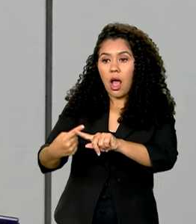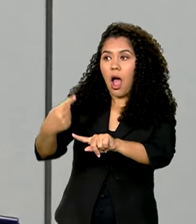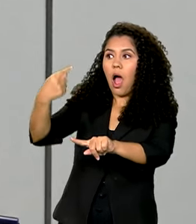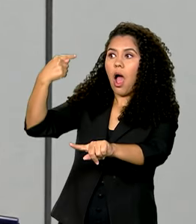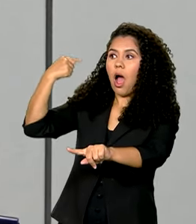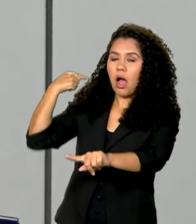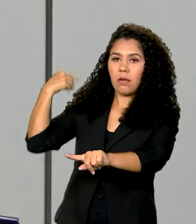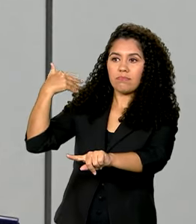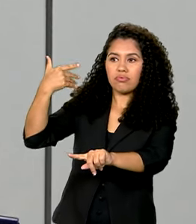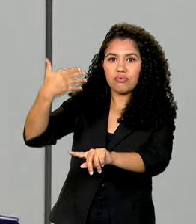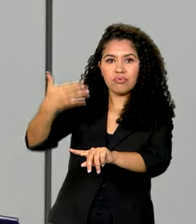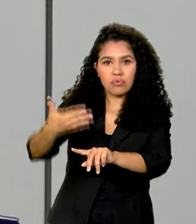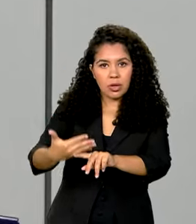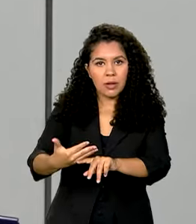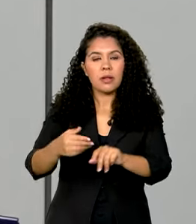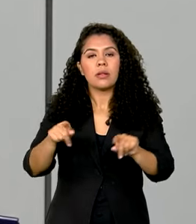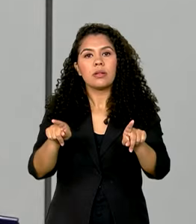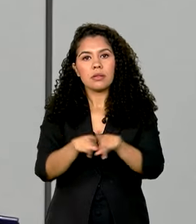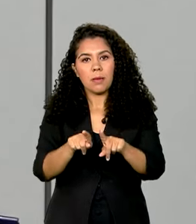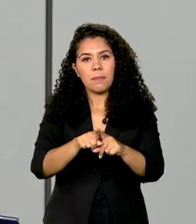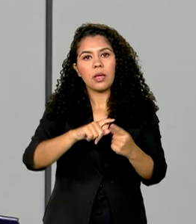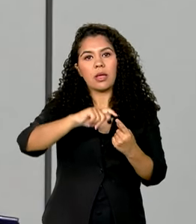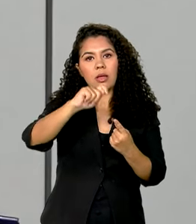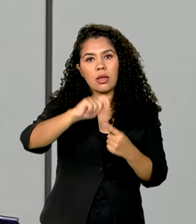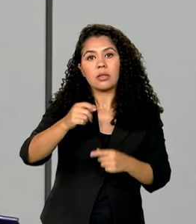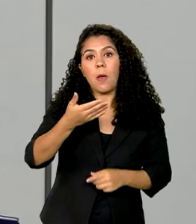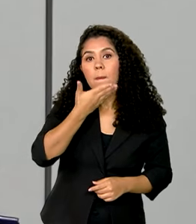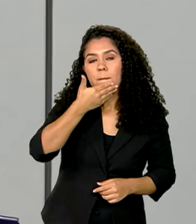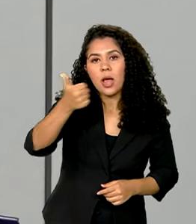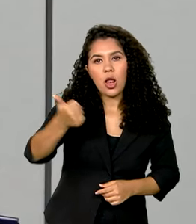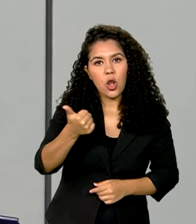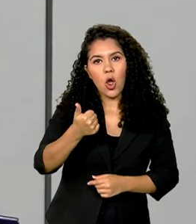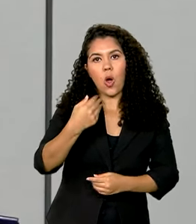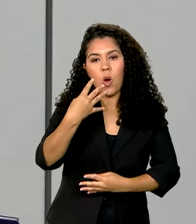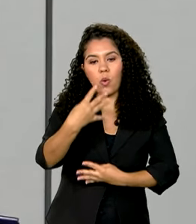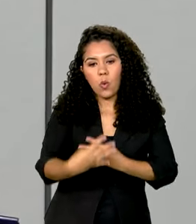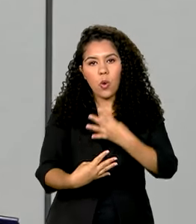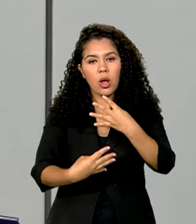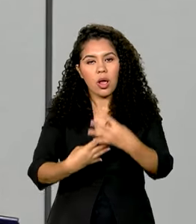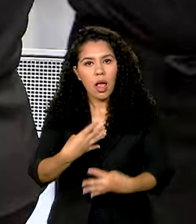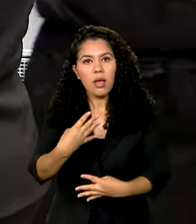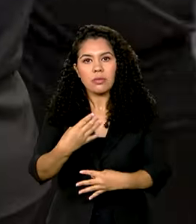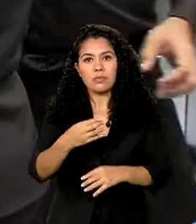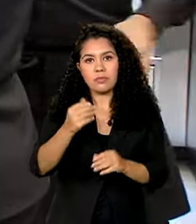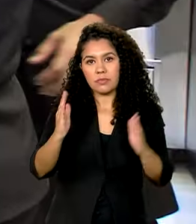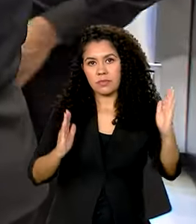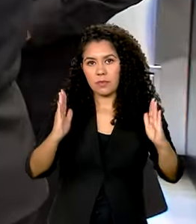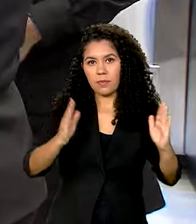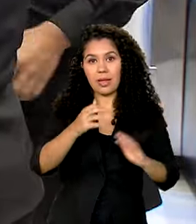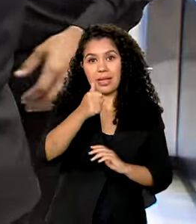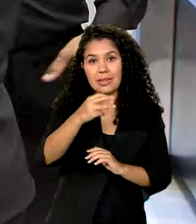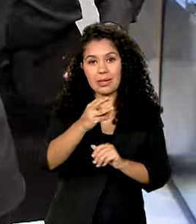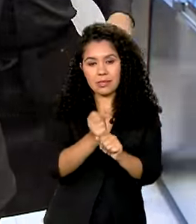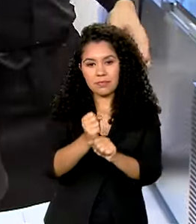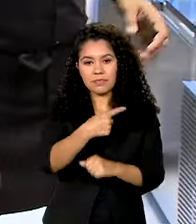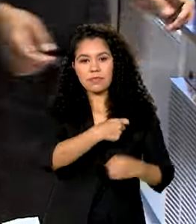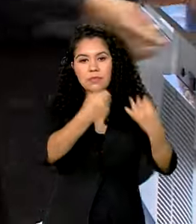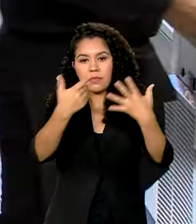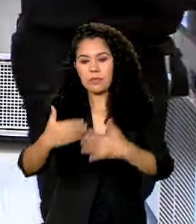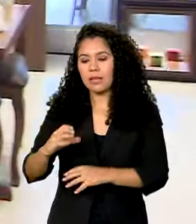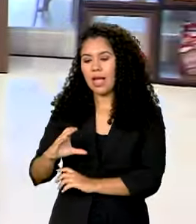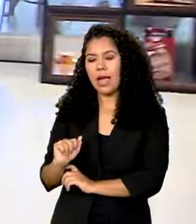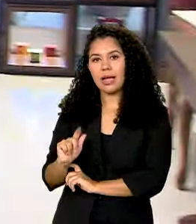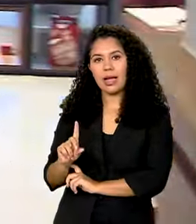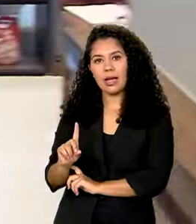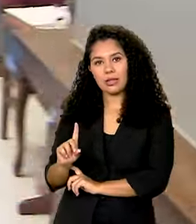Levando também ao quadrimestre ser o melhor quadrimestre dos últimos 13 anos. O CAGED de abril mostra que